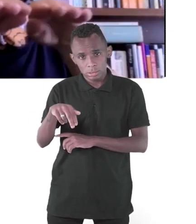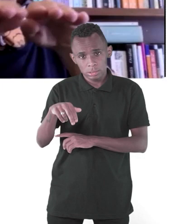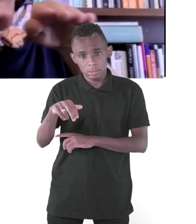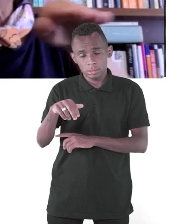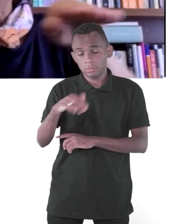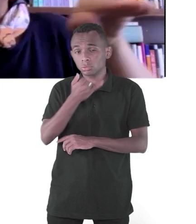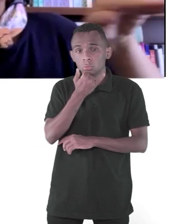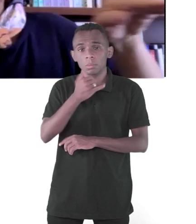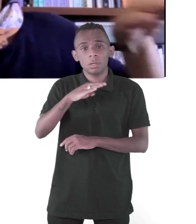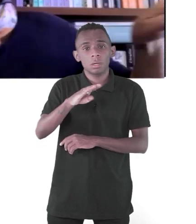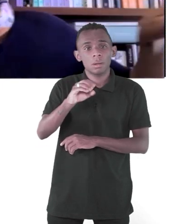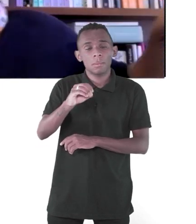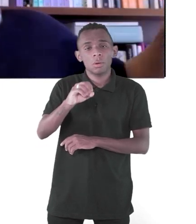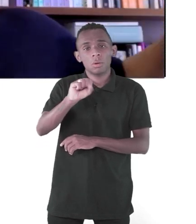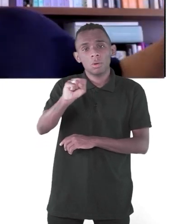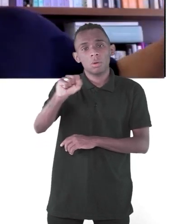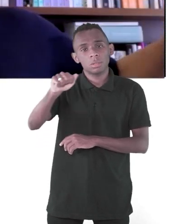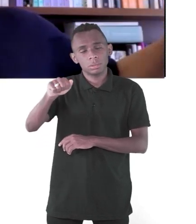aquele marzinho, né?